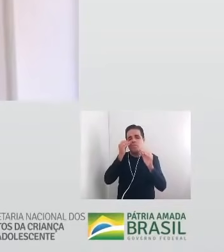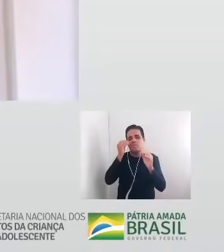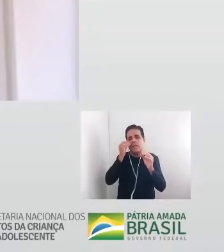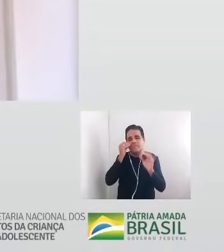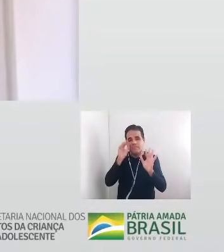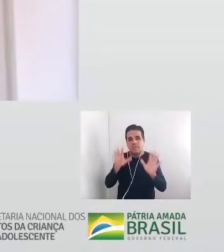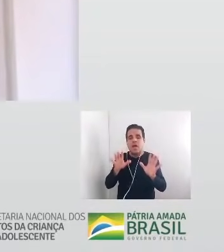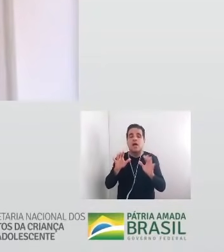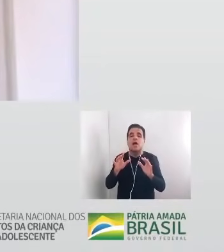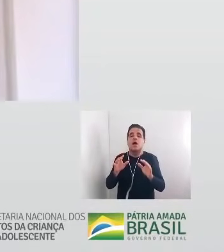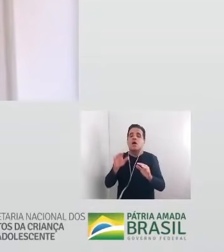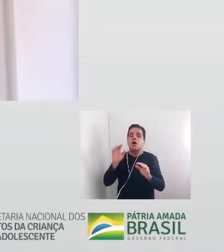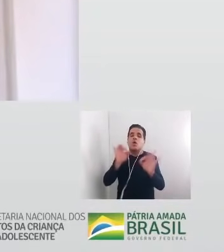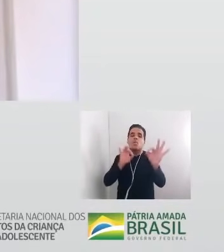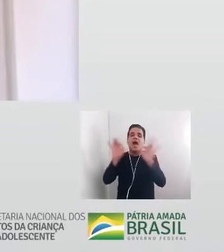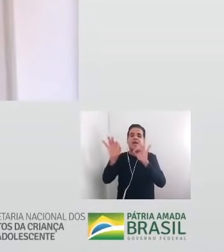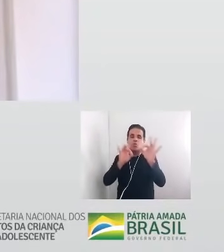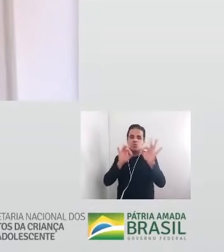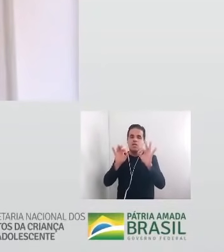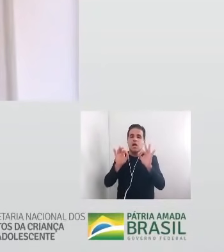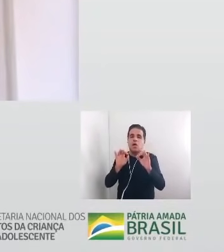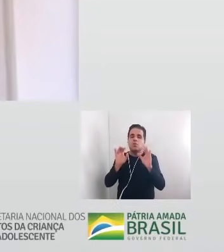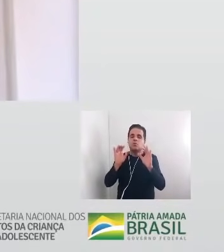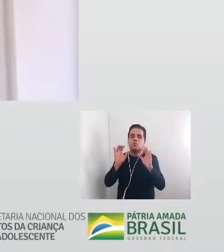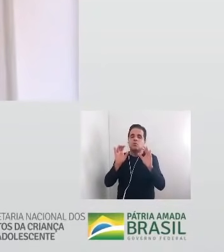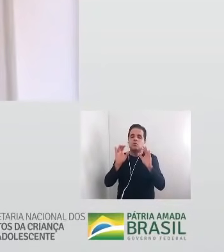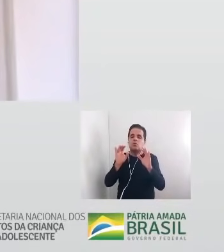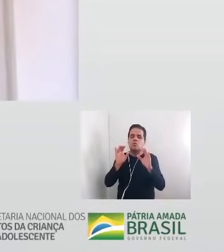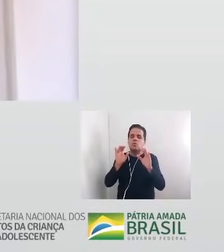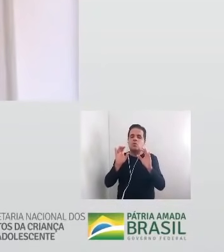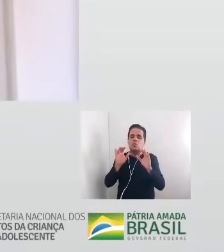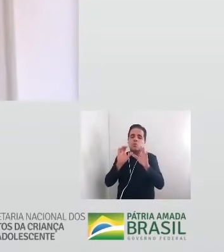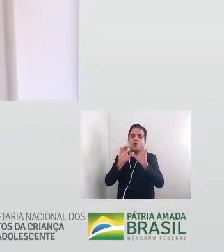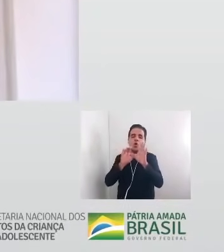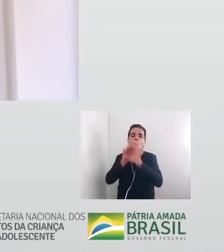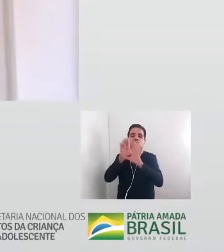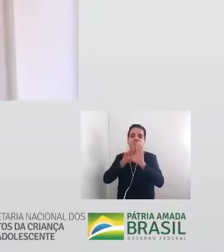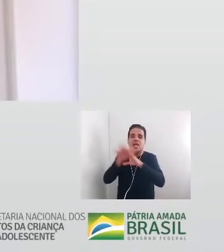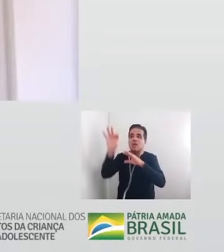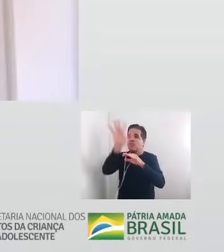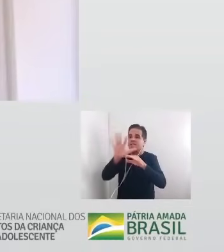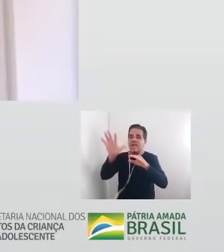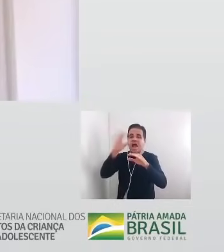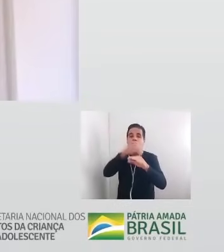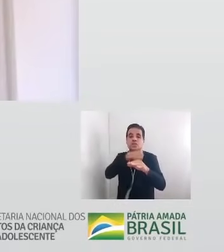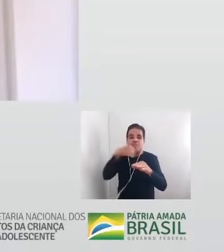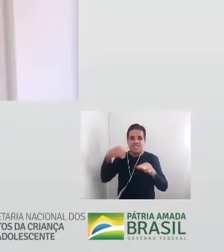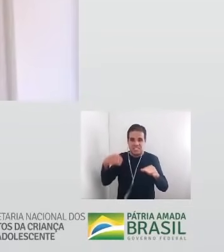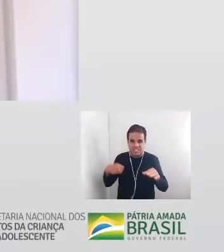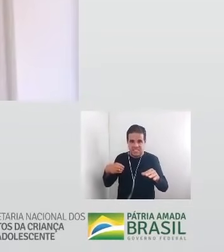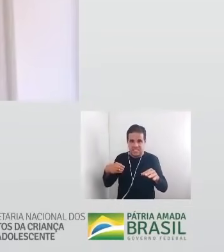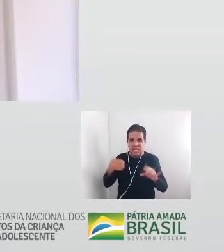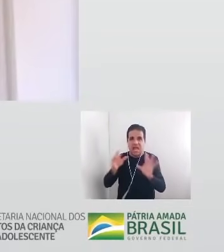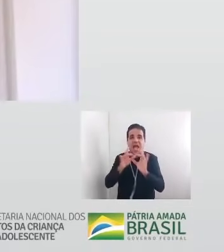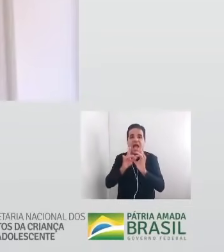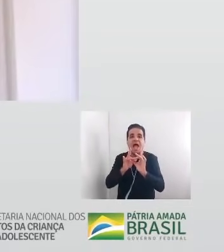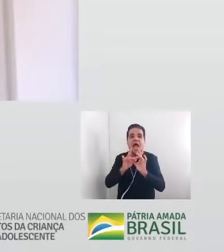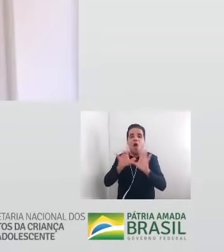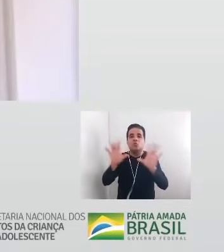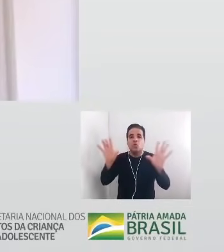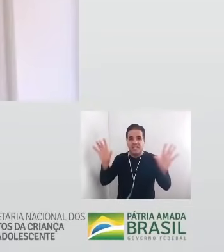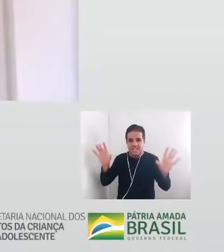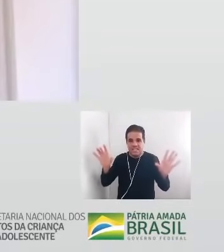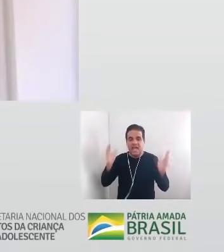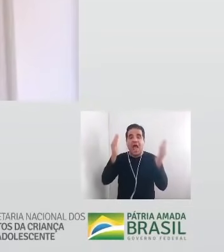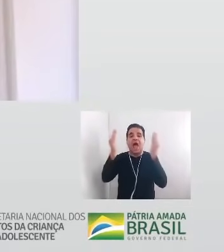Uma resolução do Conselho Federal de Medicina autoriza a terapia hormonal